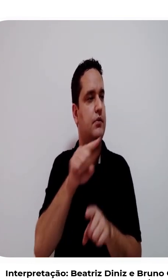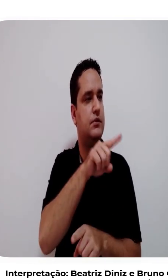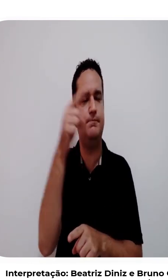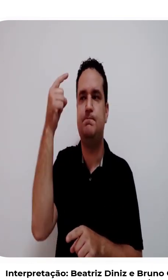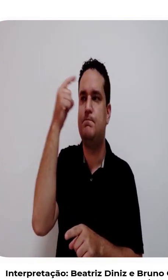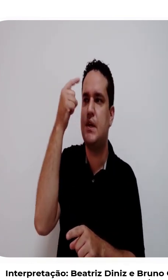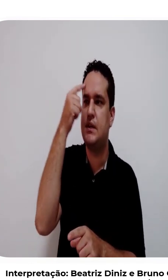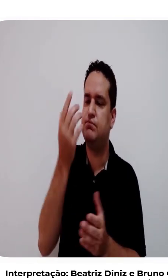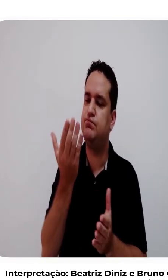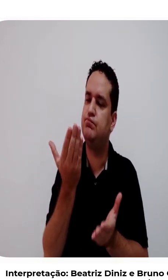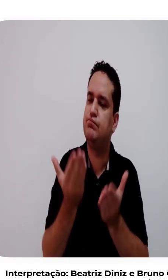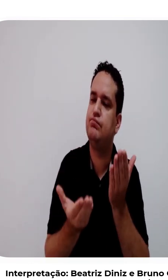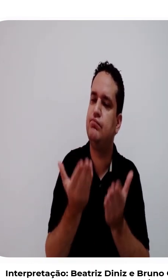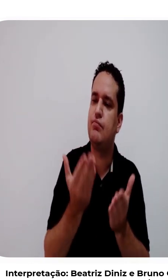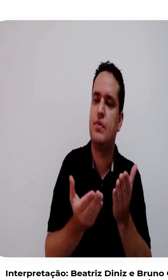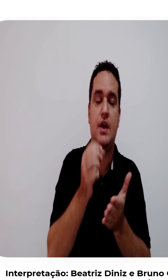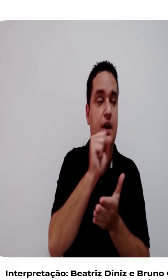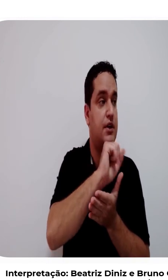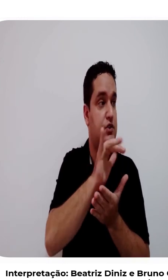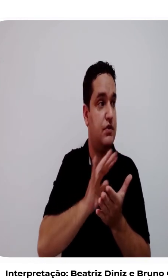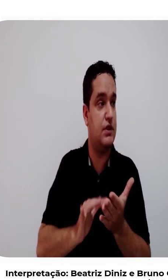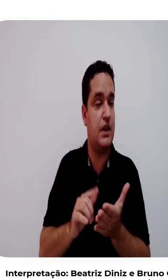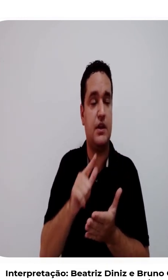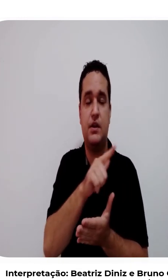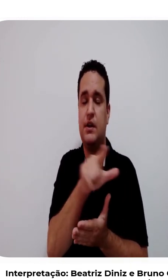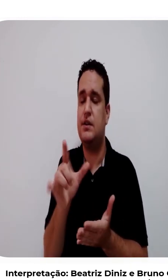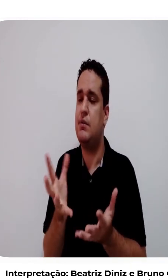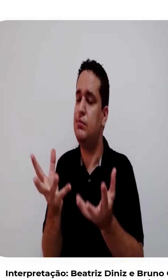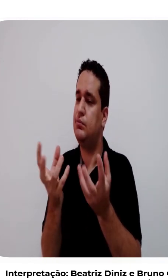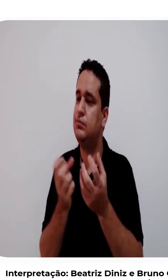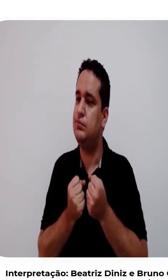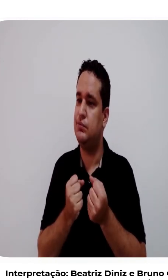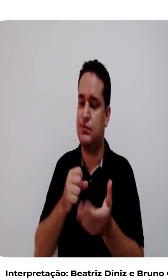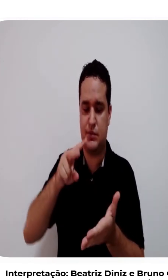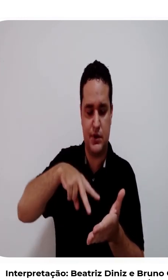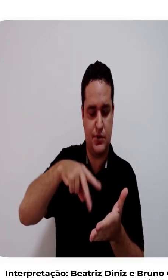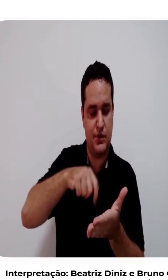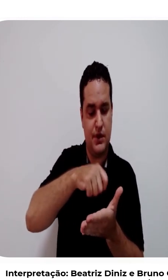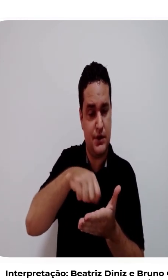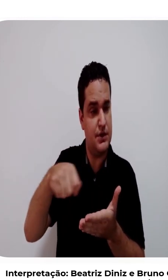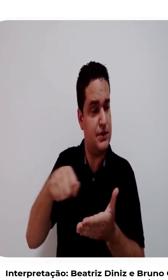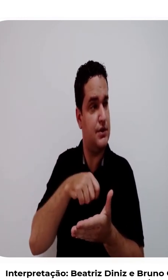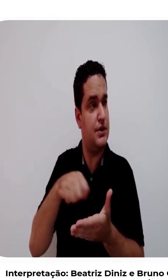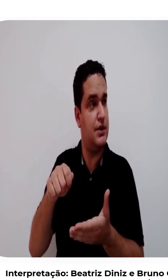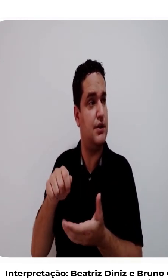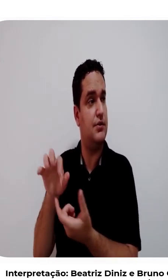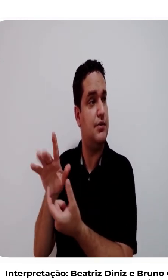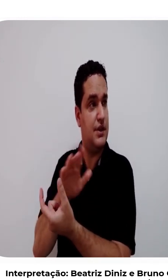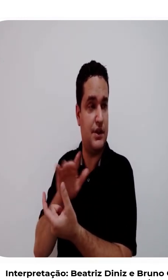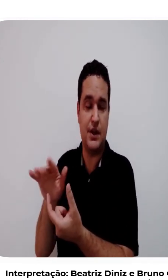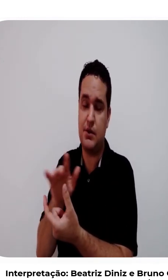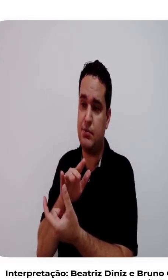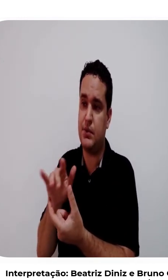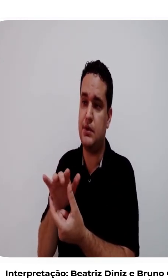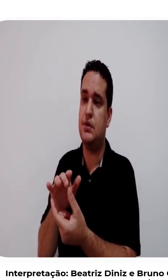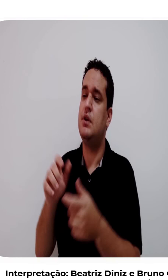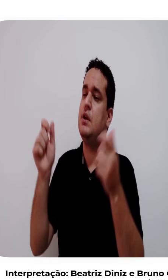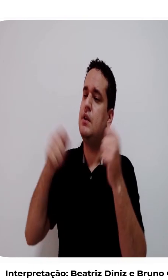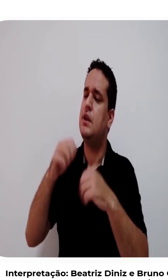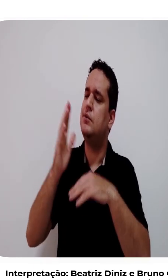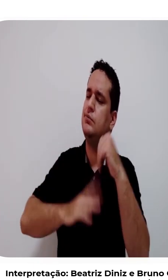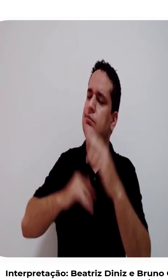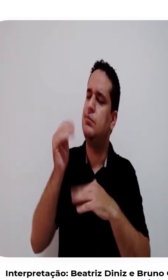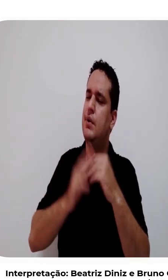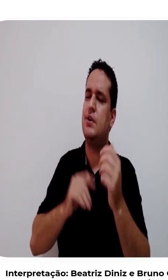e do letramento, práticas que promovem a autonomia, mas momentos que permitem a mediação. Eu tenho certeza